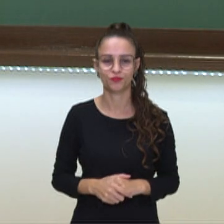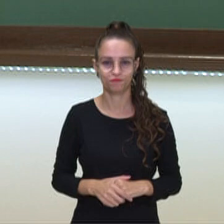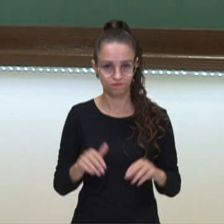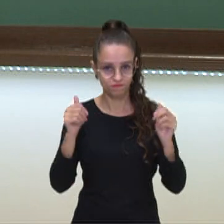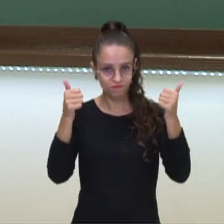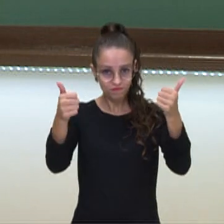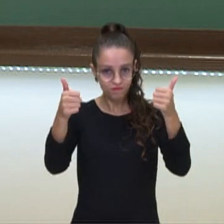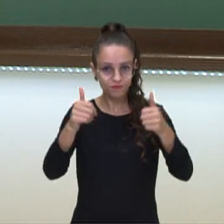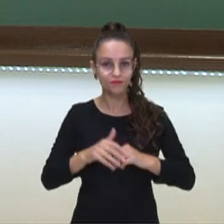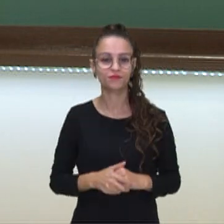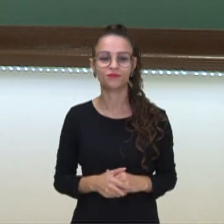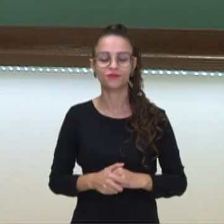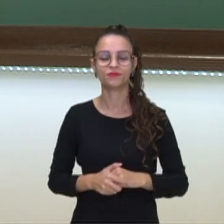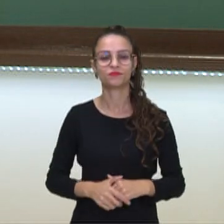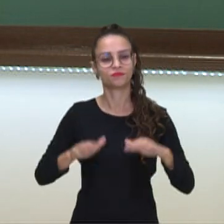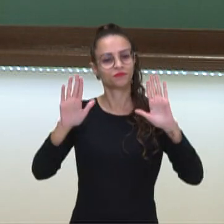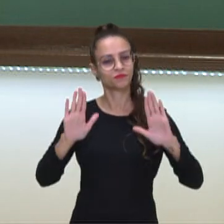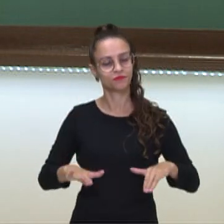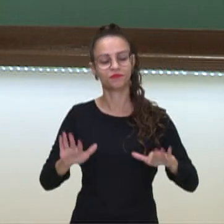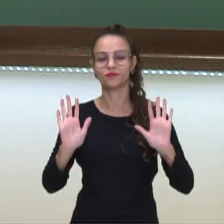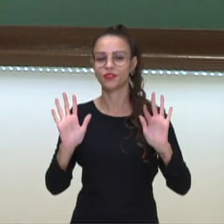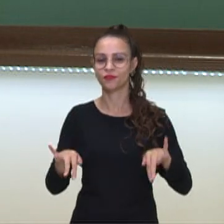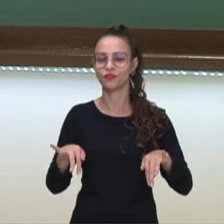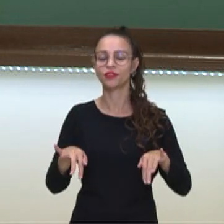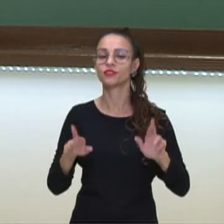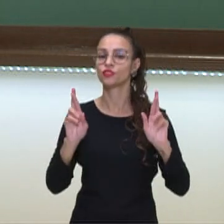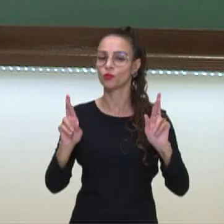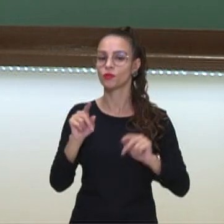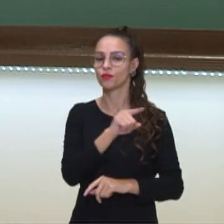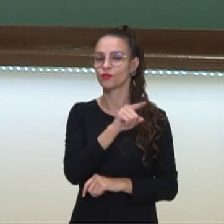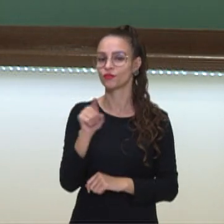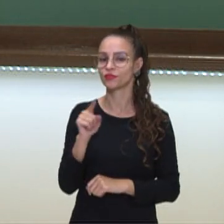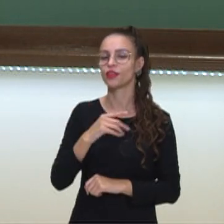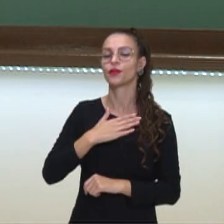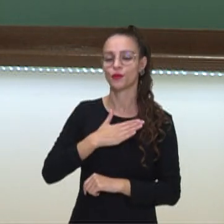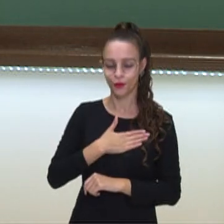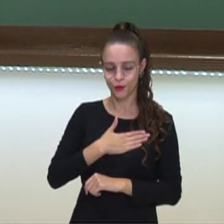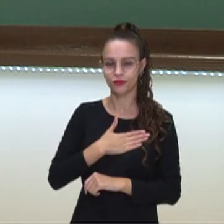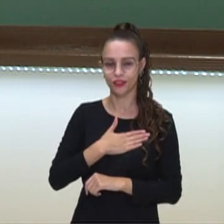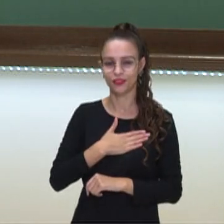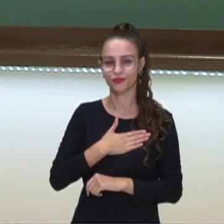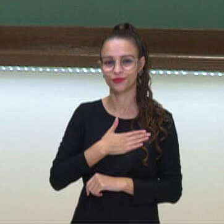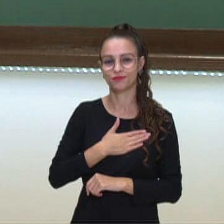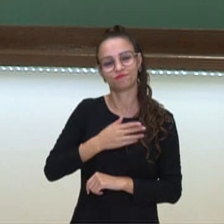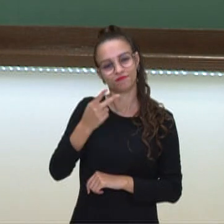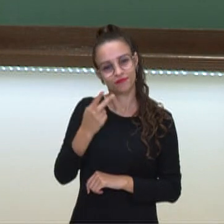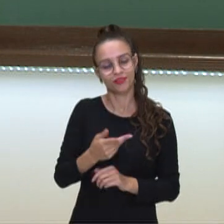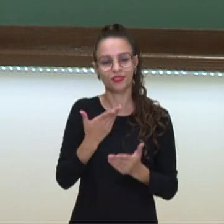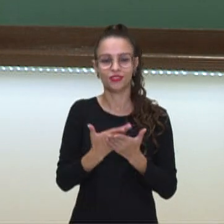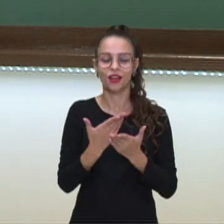Beleza, pessoal? Ficamos por aqui, espero que você tenha aí gostado